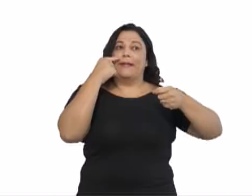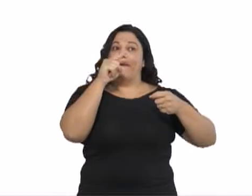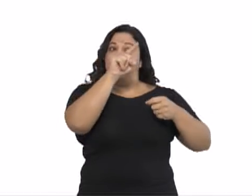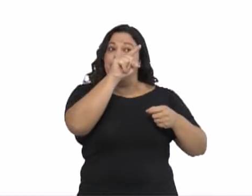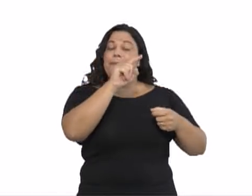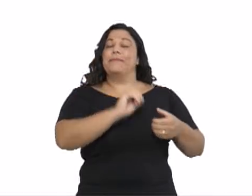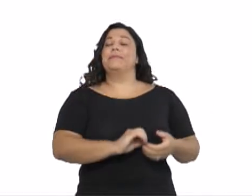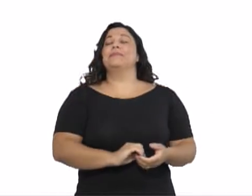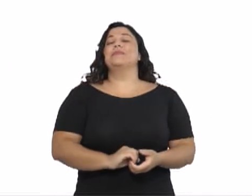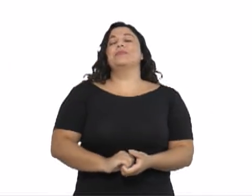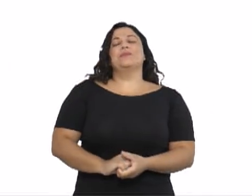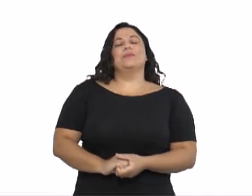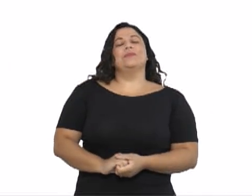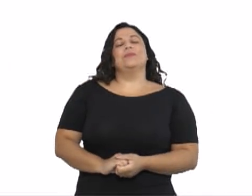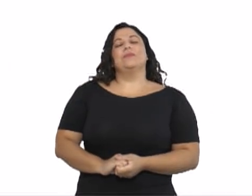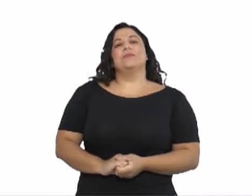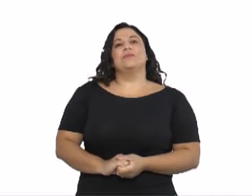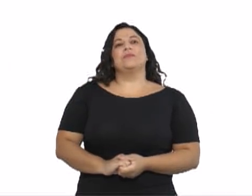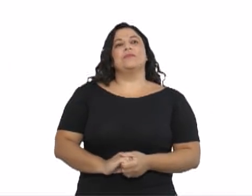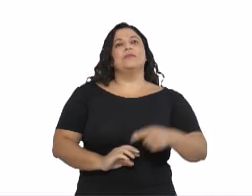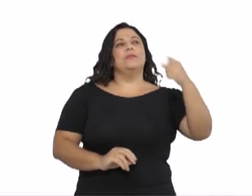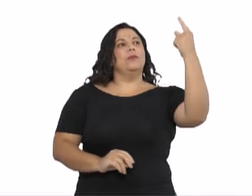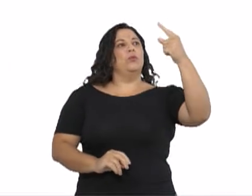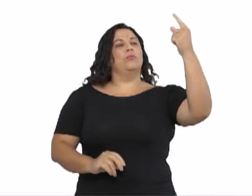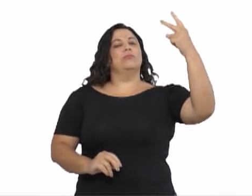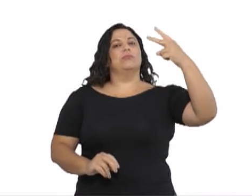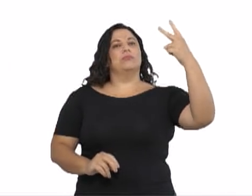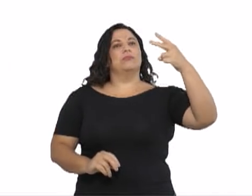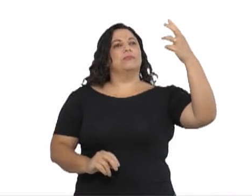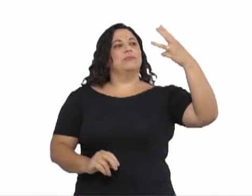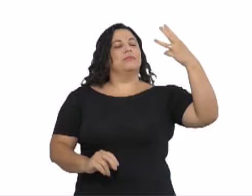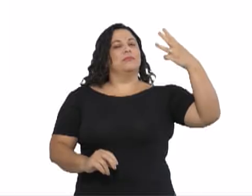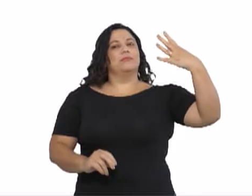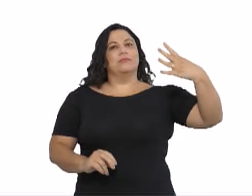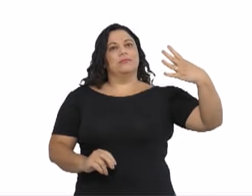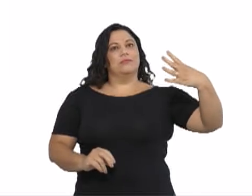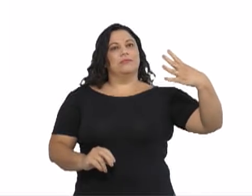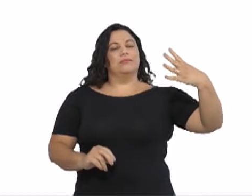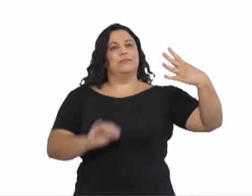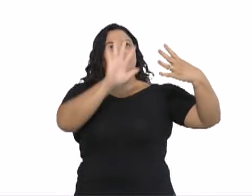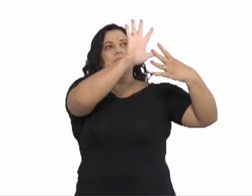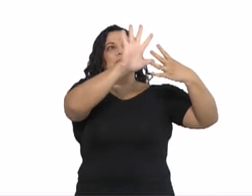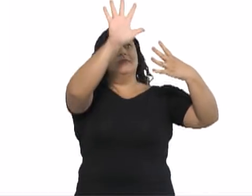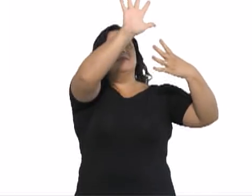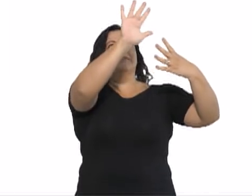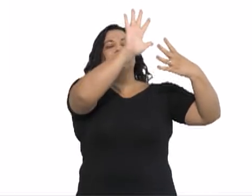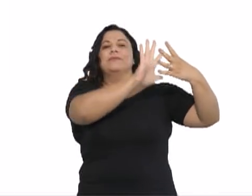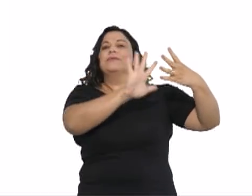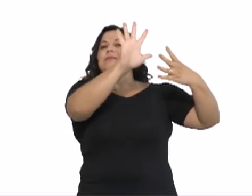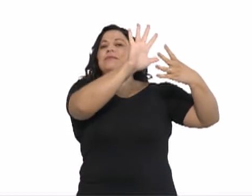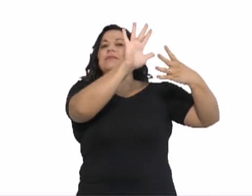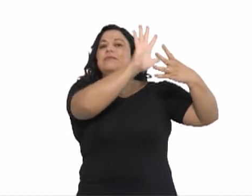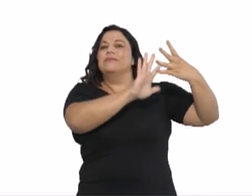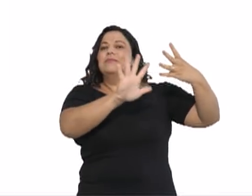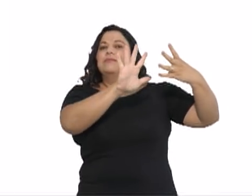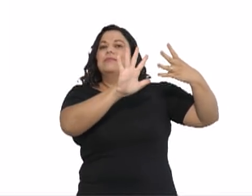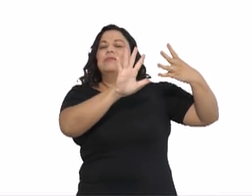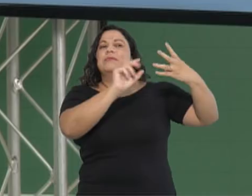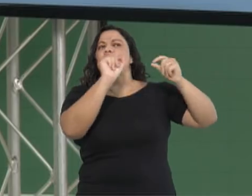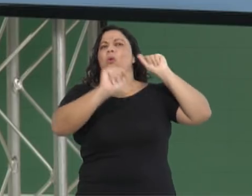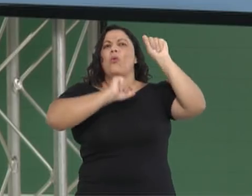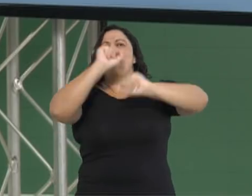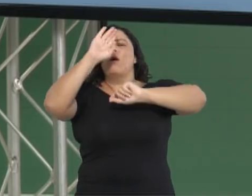lá. Imagem 1, 2, 3 ou 4? Qual delas